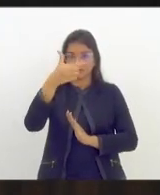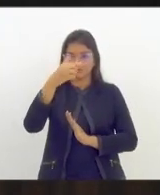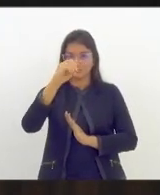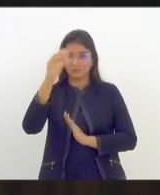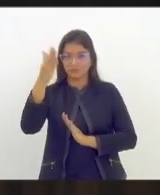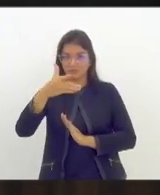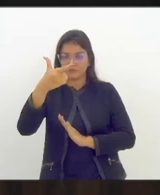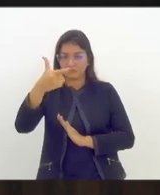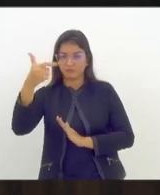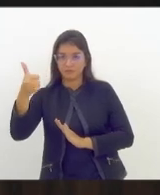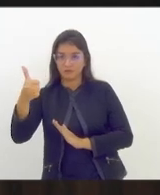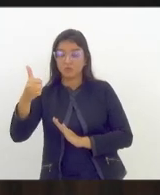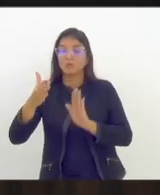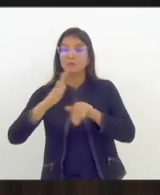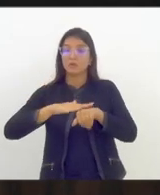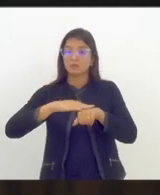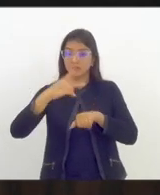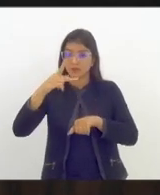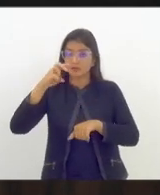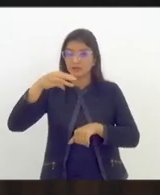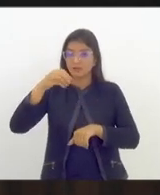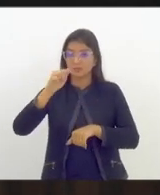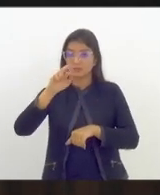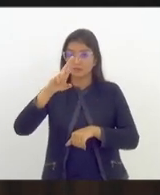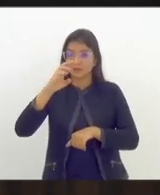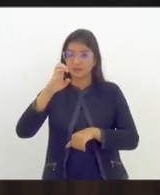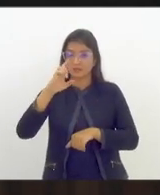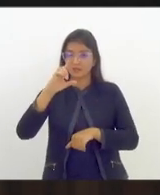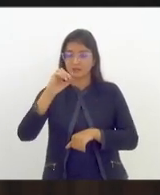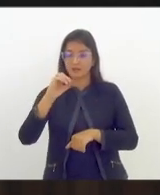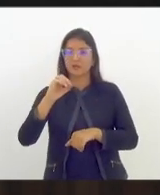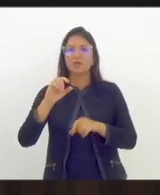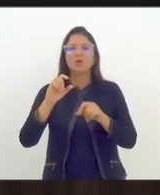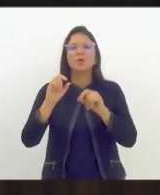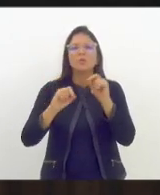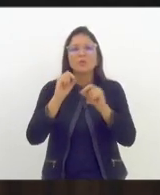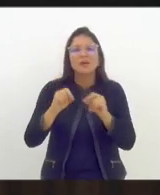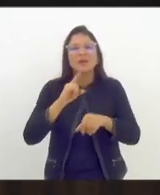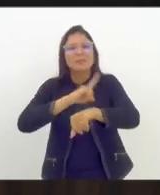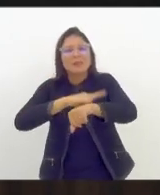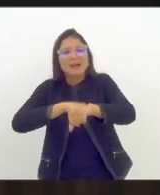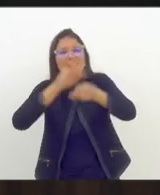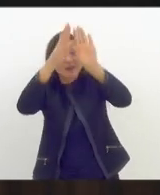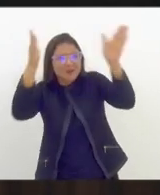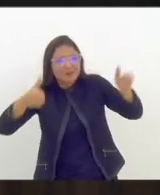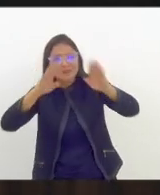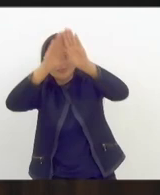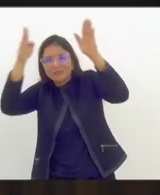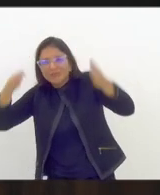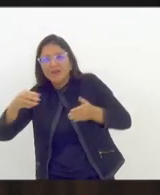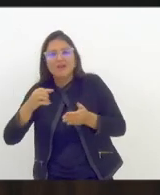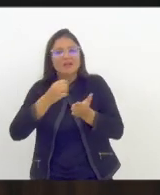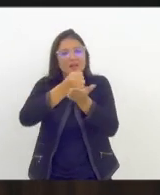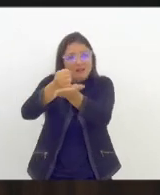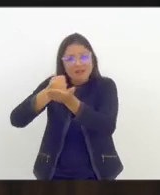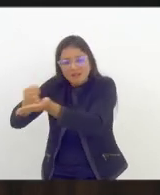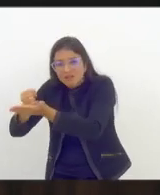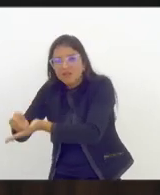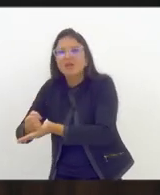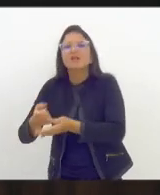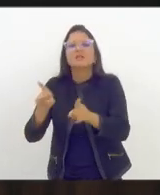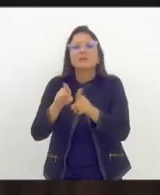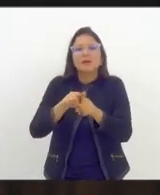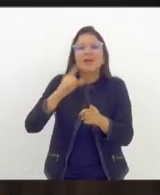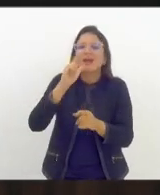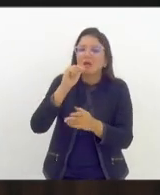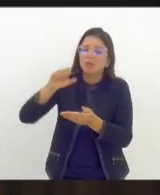deputado Marcelo Dino, que dispõe sobre a obrigatoriedade de instalação dos banheiros químicos removíveis e com lavatórios, assim como a